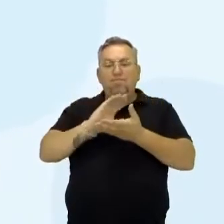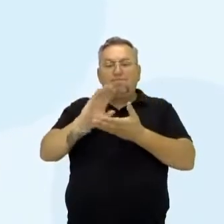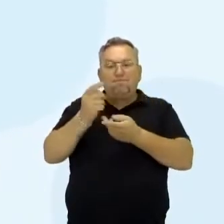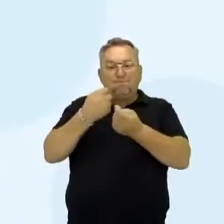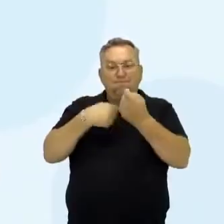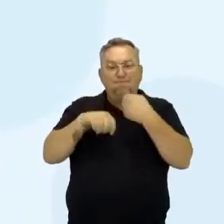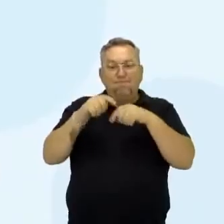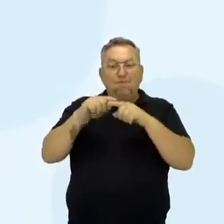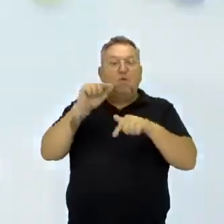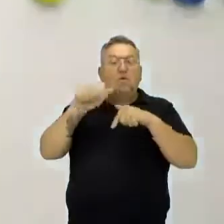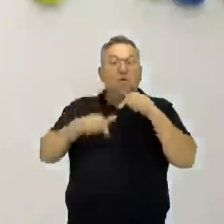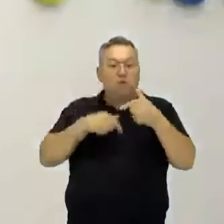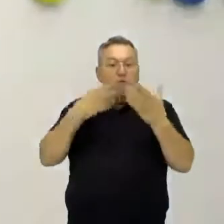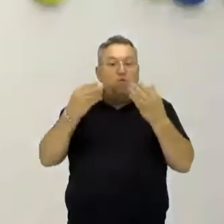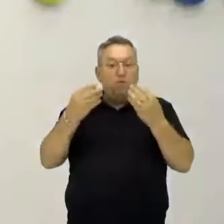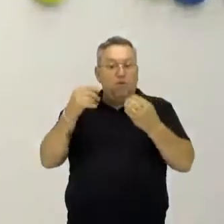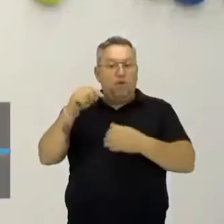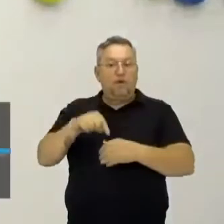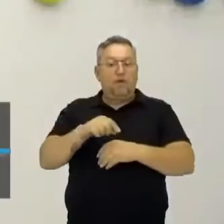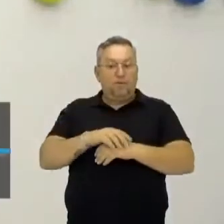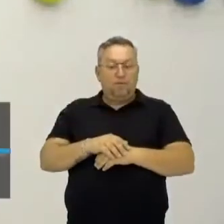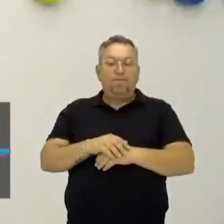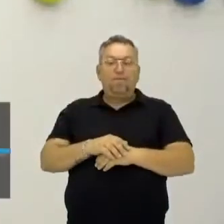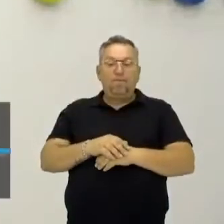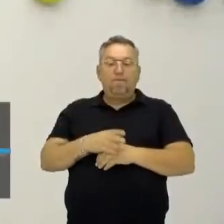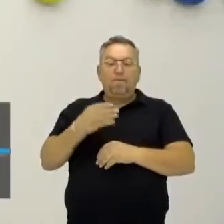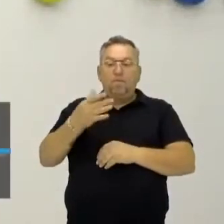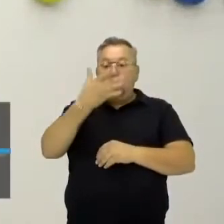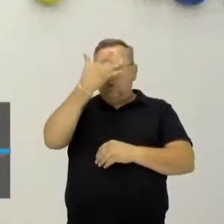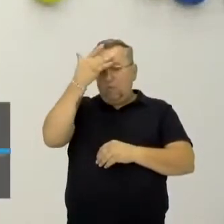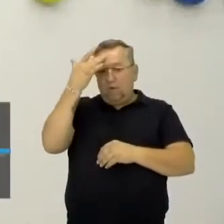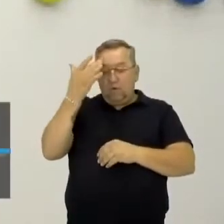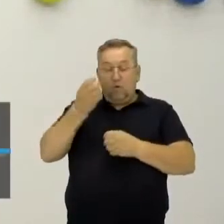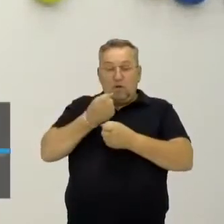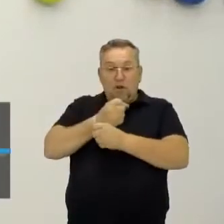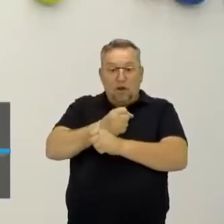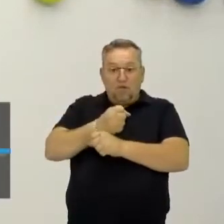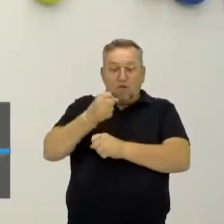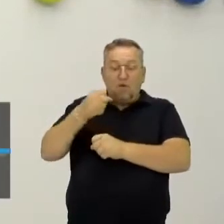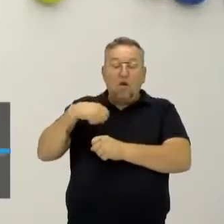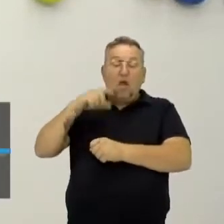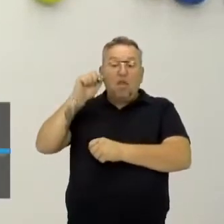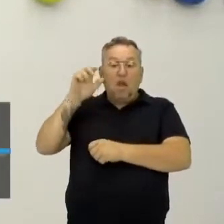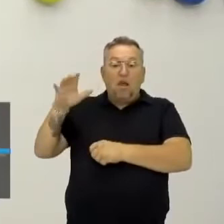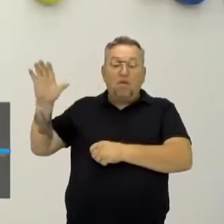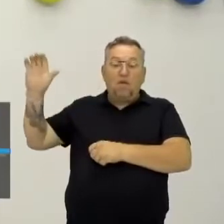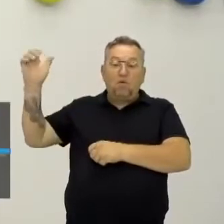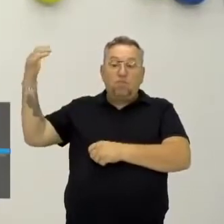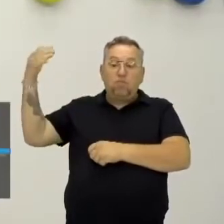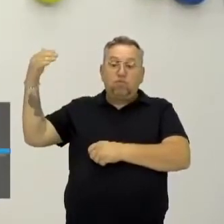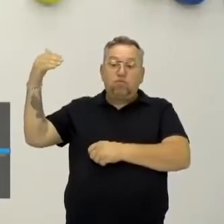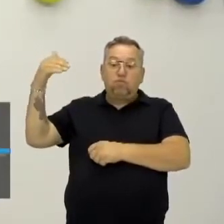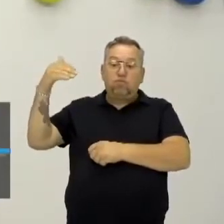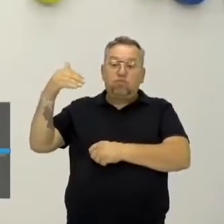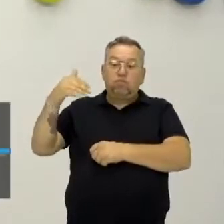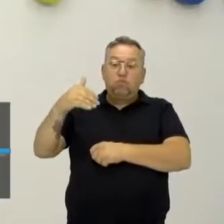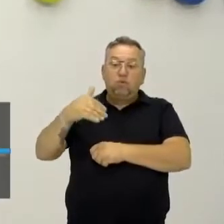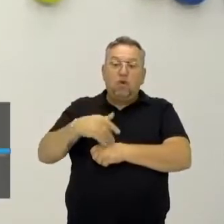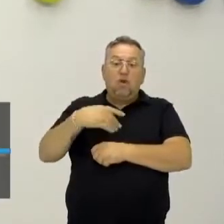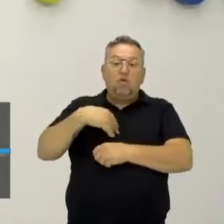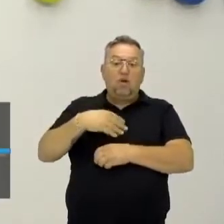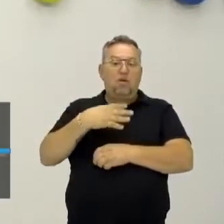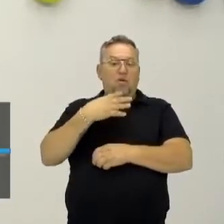porque eles trabalharam muito aqui. Muitos escravizados, eles vinham da África já com muitas técnicas